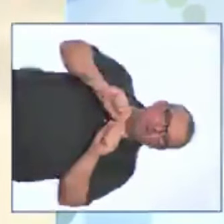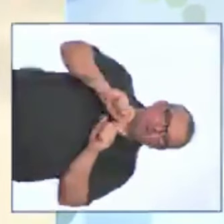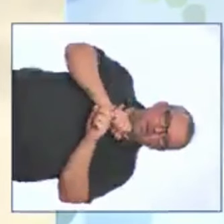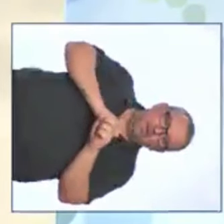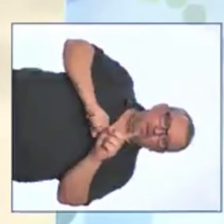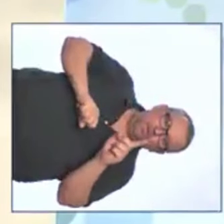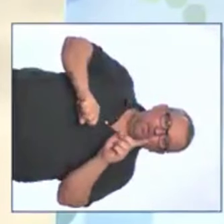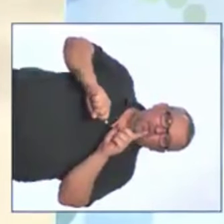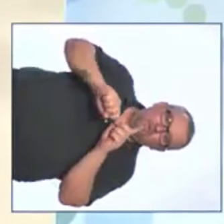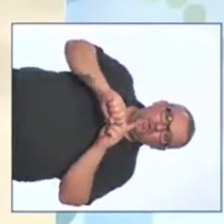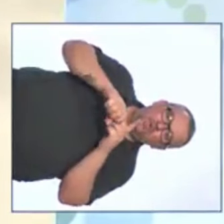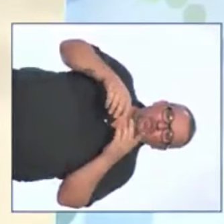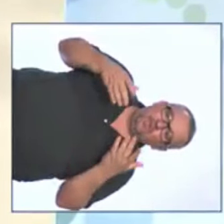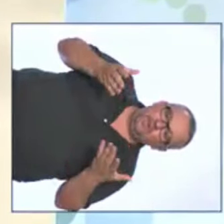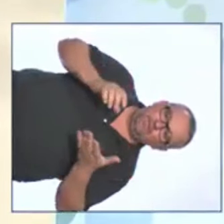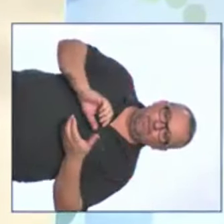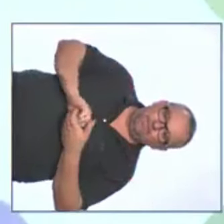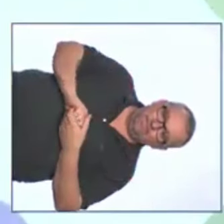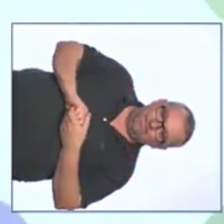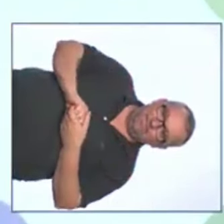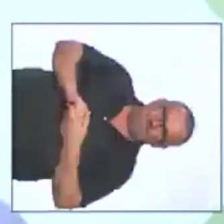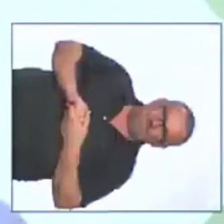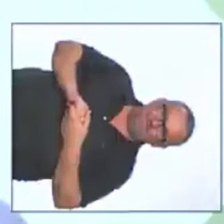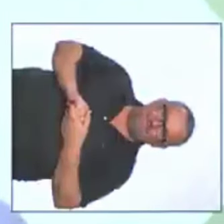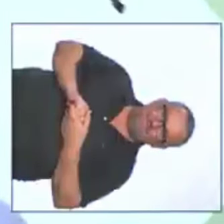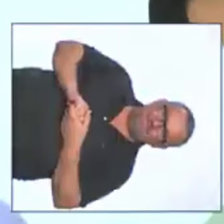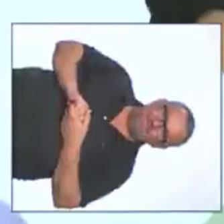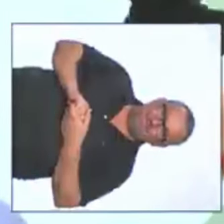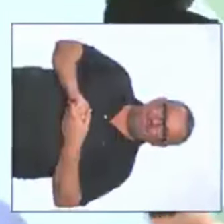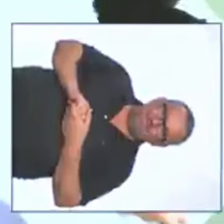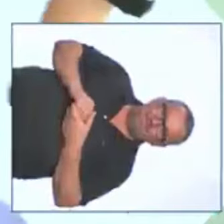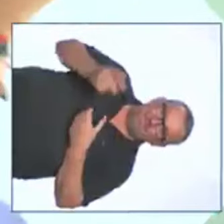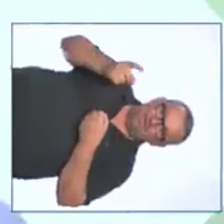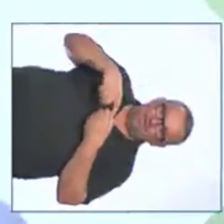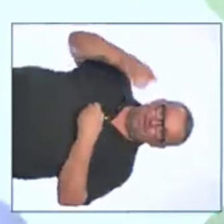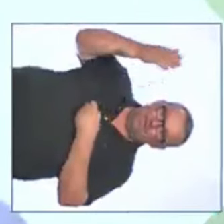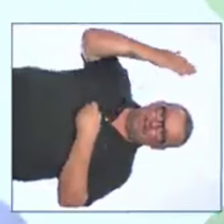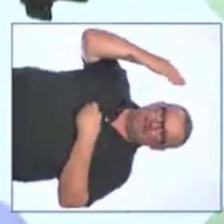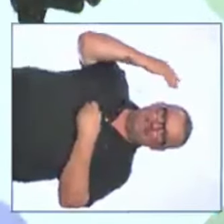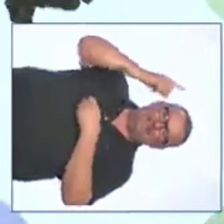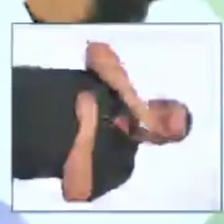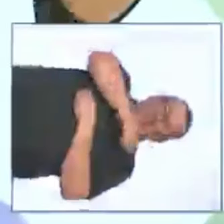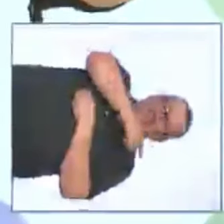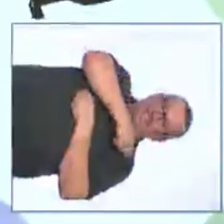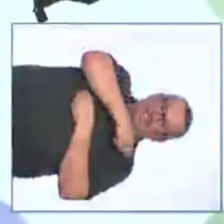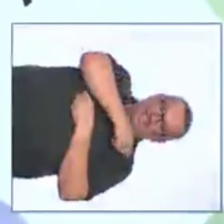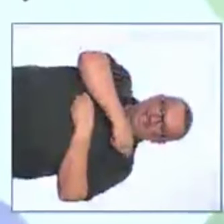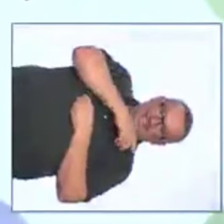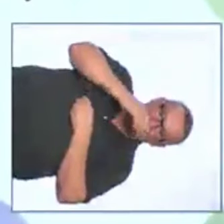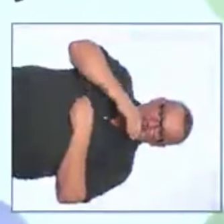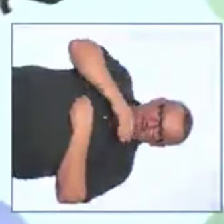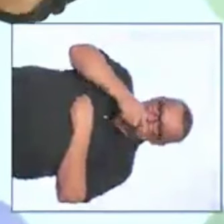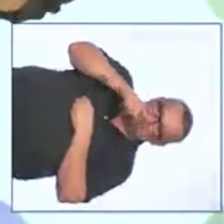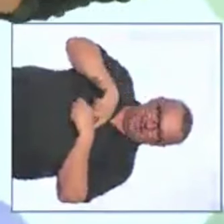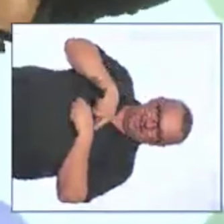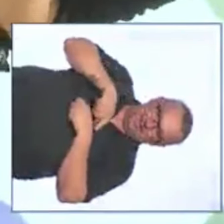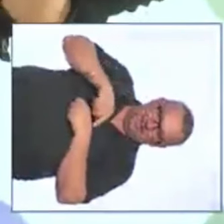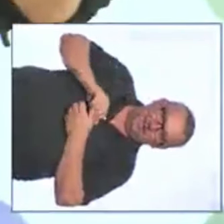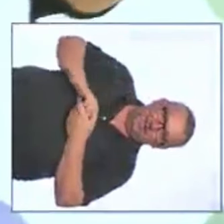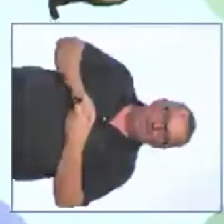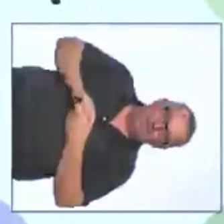sociologia professora Fabiana então vamos voltar lá para o primeiro ano mas tem que ser rapidinho porque a gente não tem tanto tempo